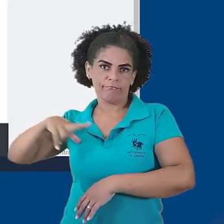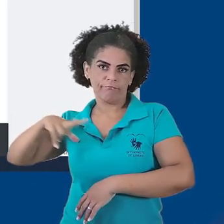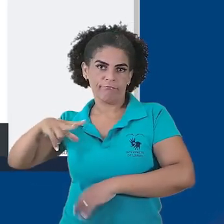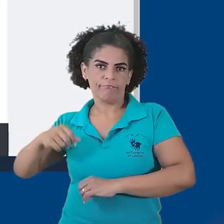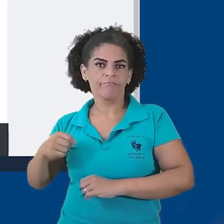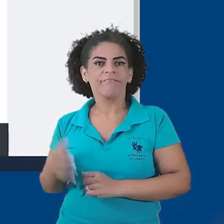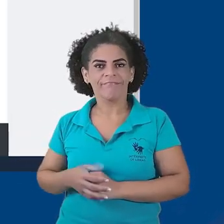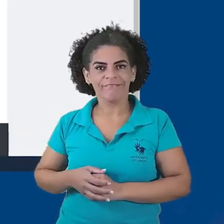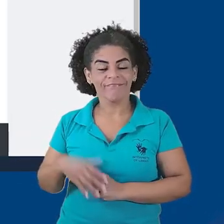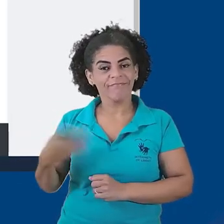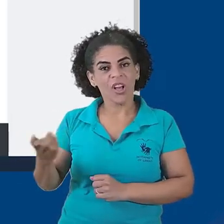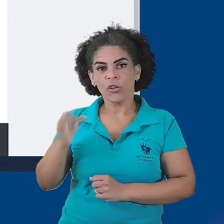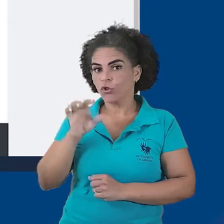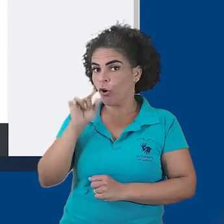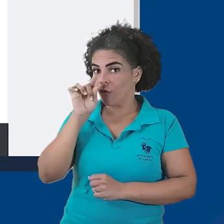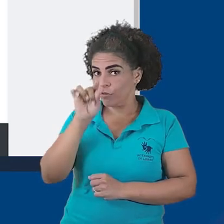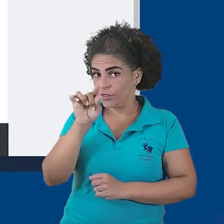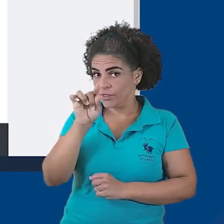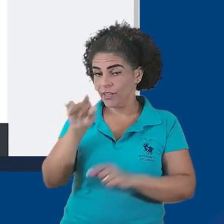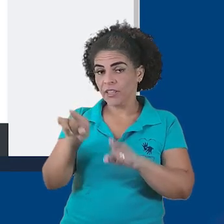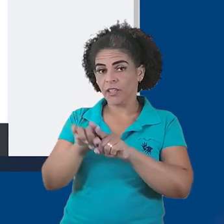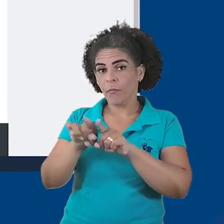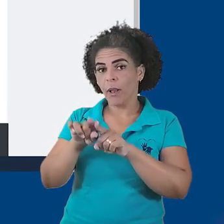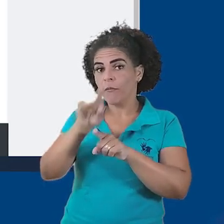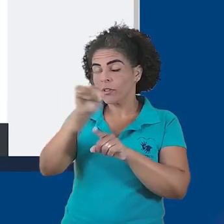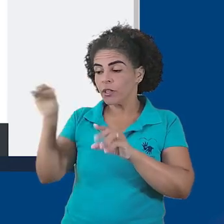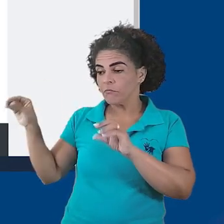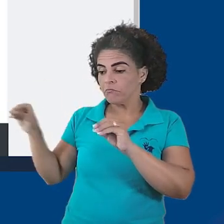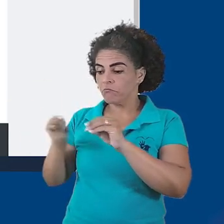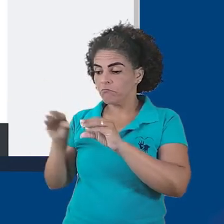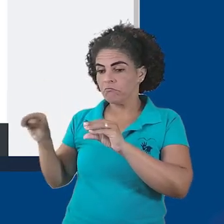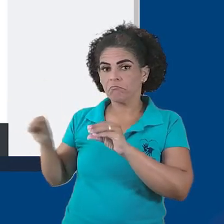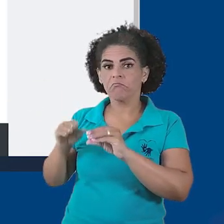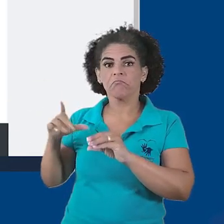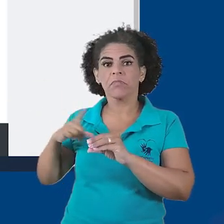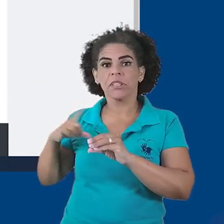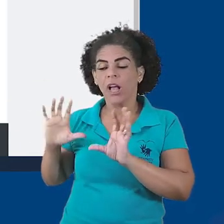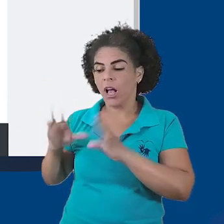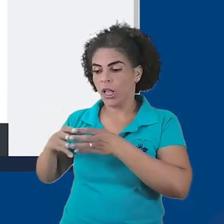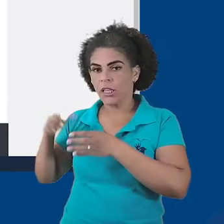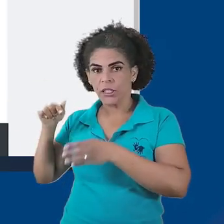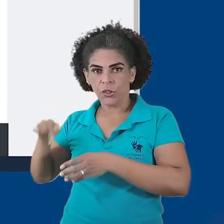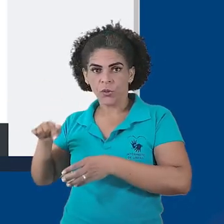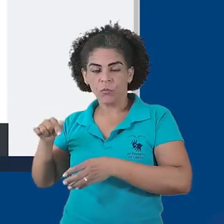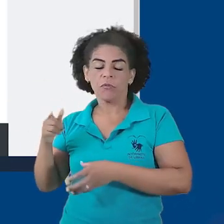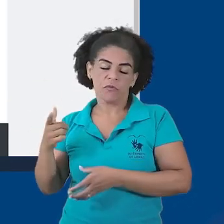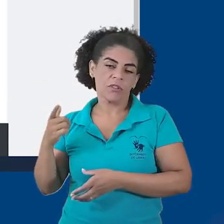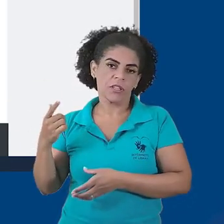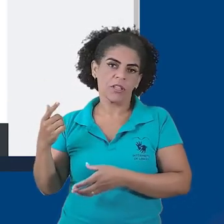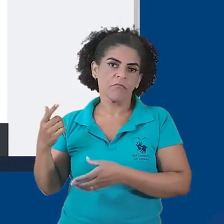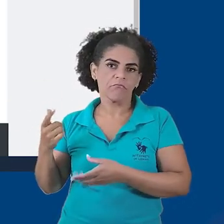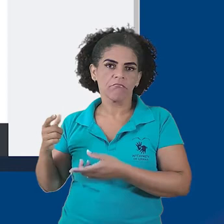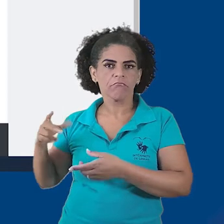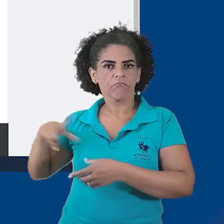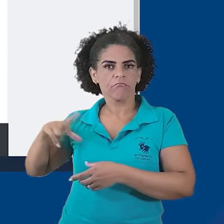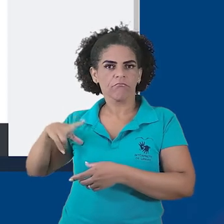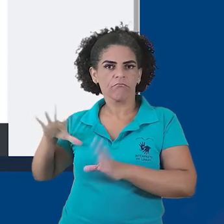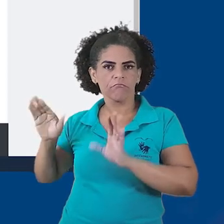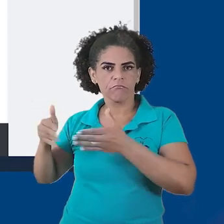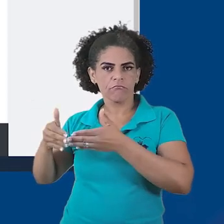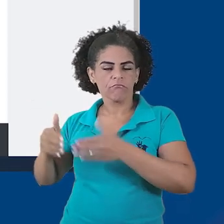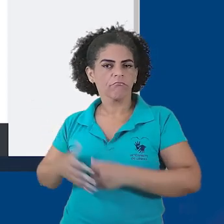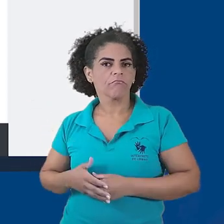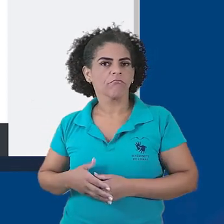privado são mensagens que apenas você e o usuário estão participando Claro que te enviou a